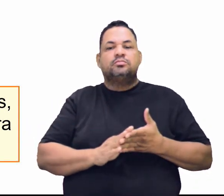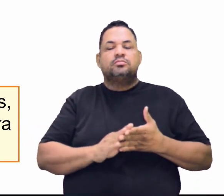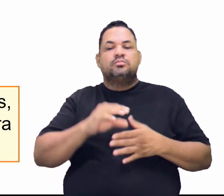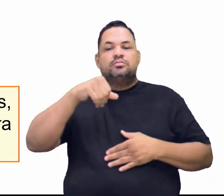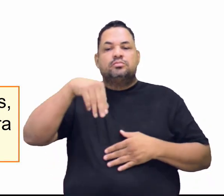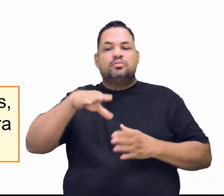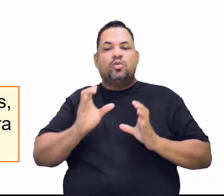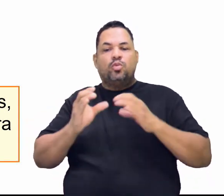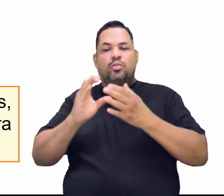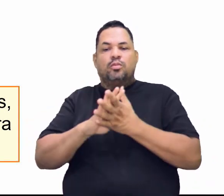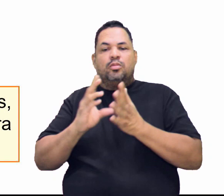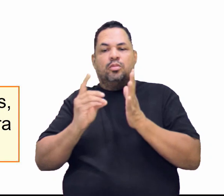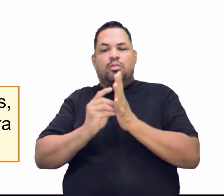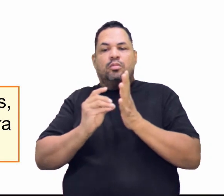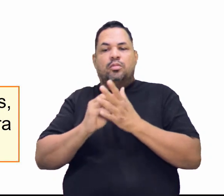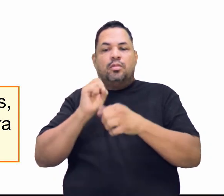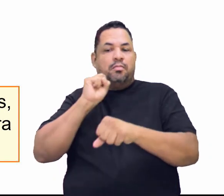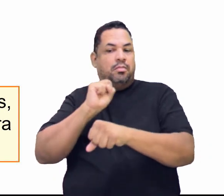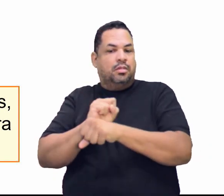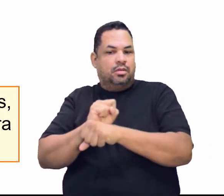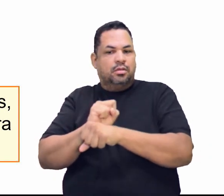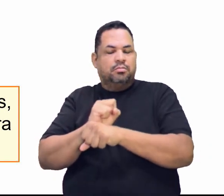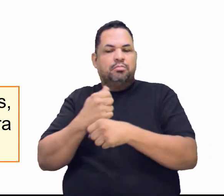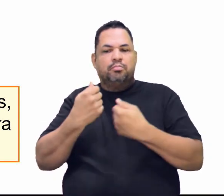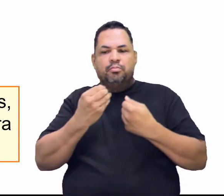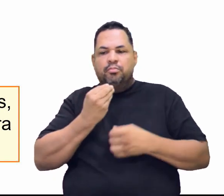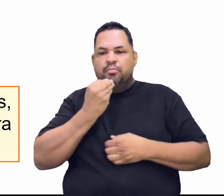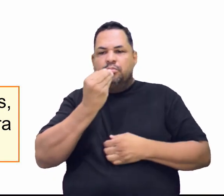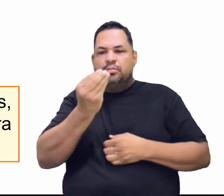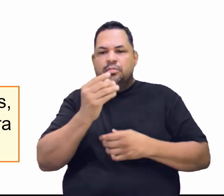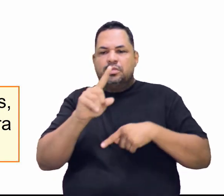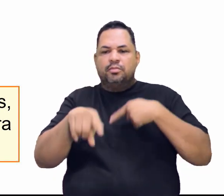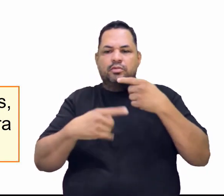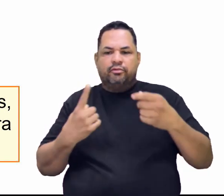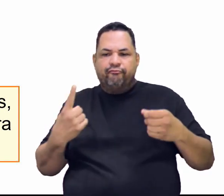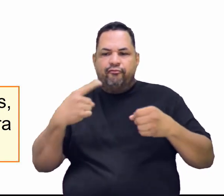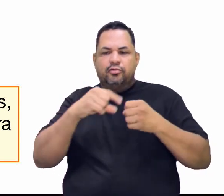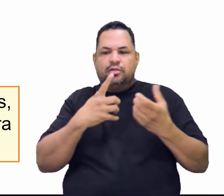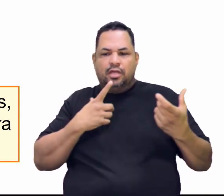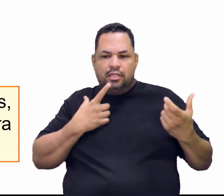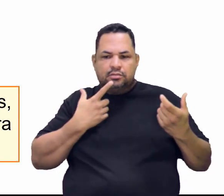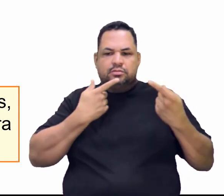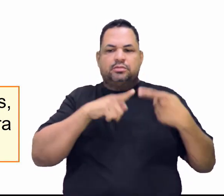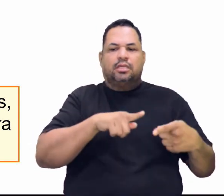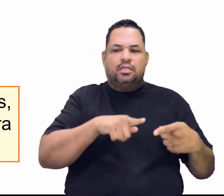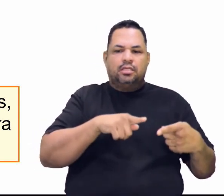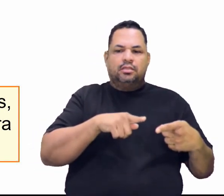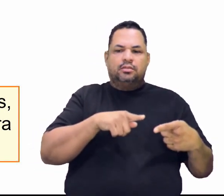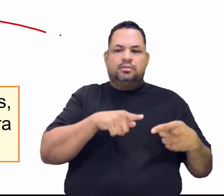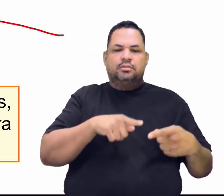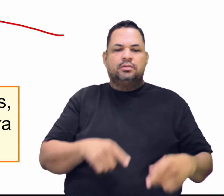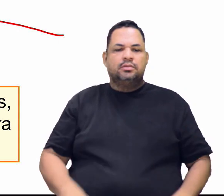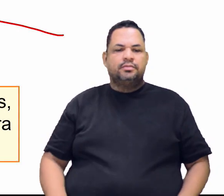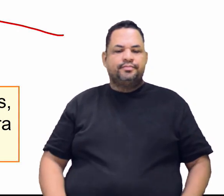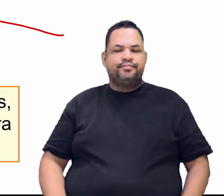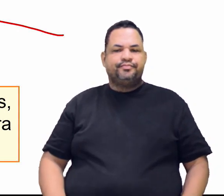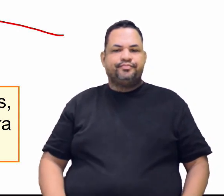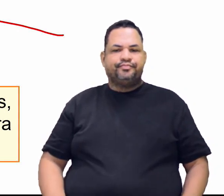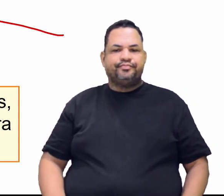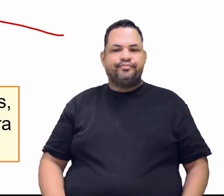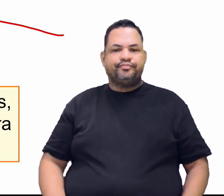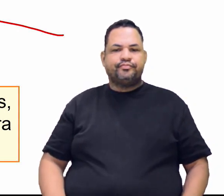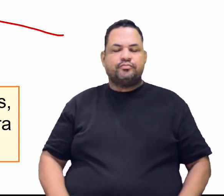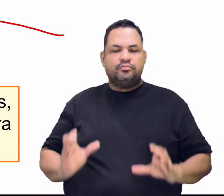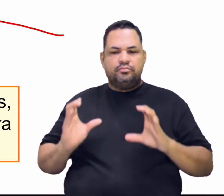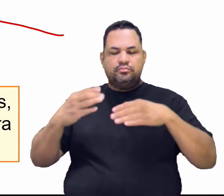em 1786 e, mais tarde, eles voltam a atacar. Essa tribo aqui, senhores, é a tribo